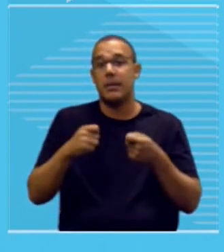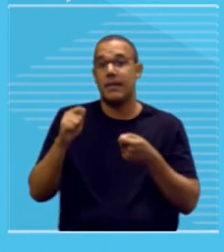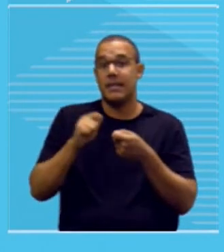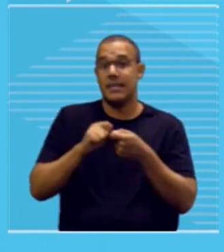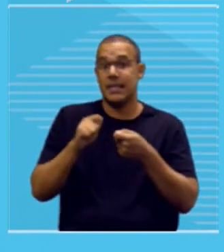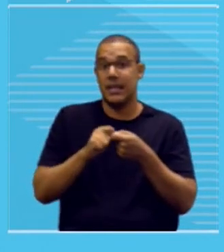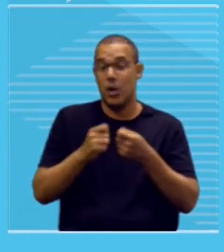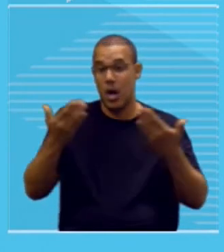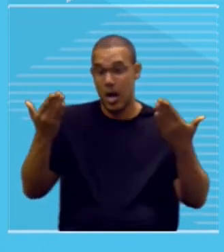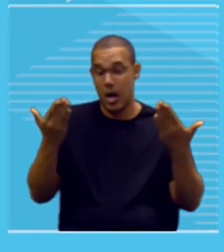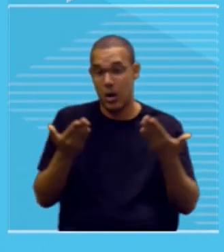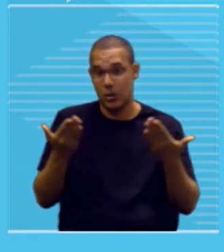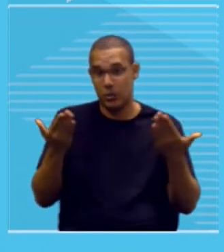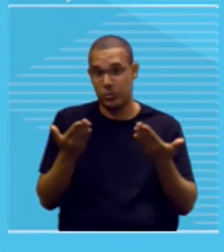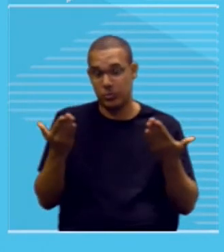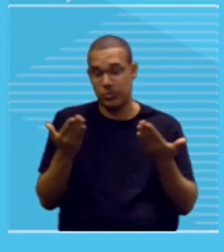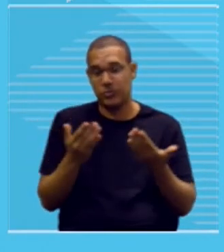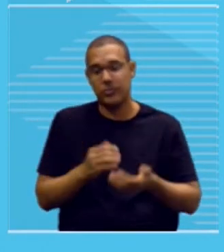agora